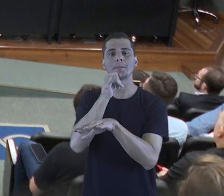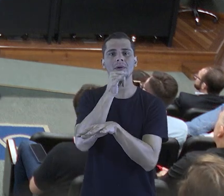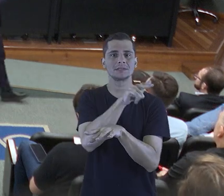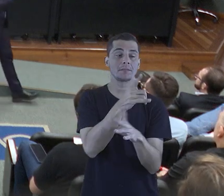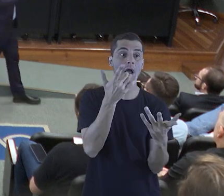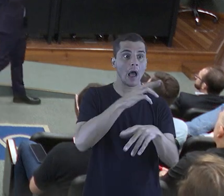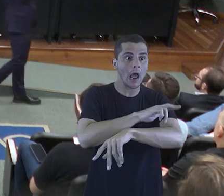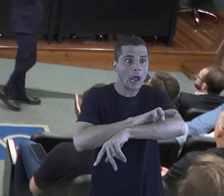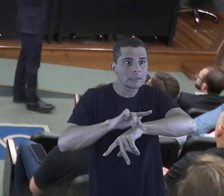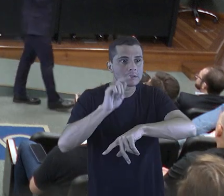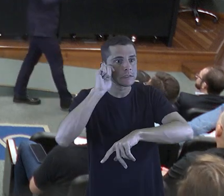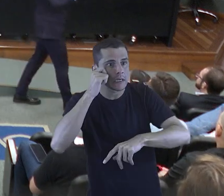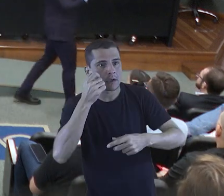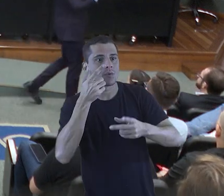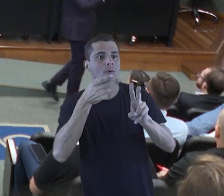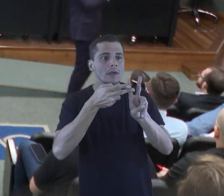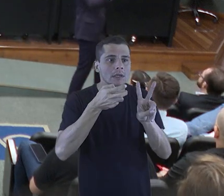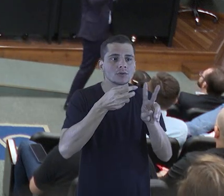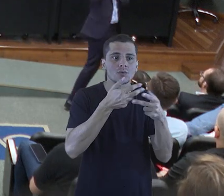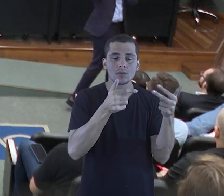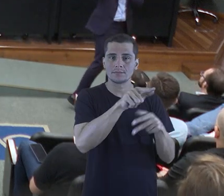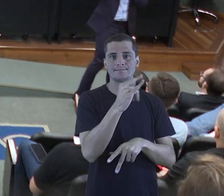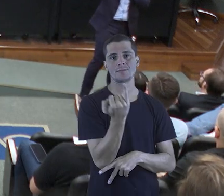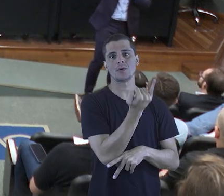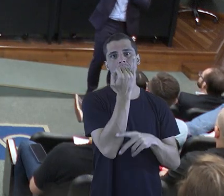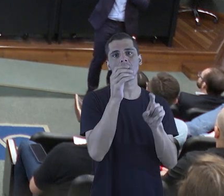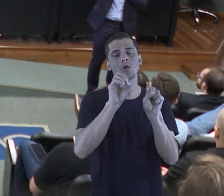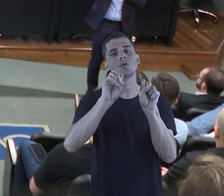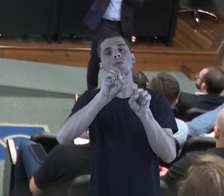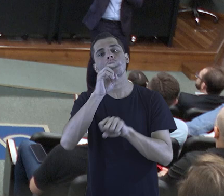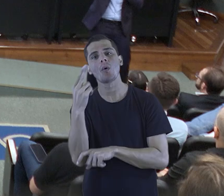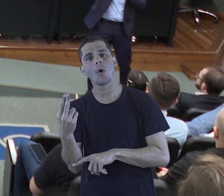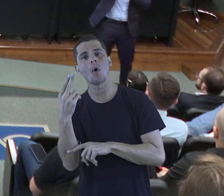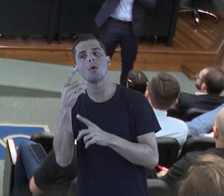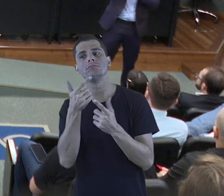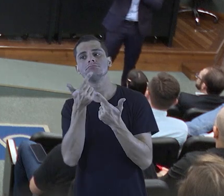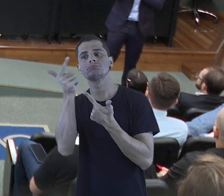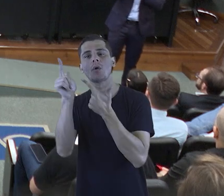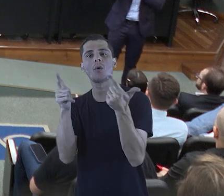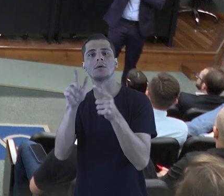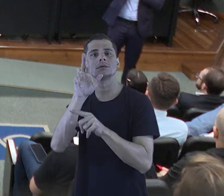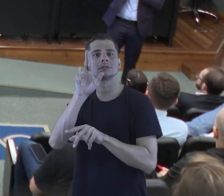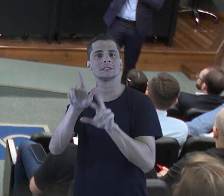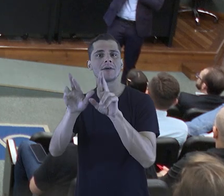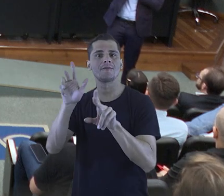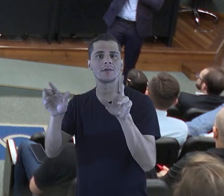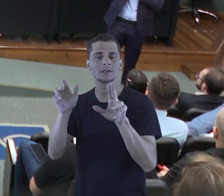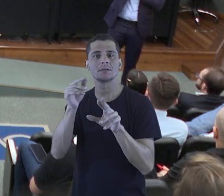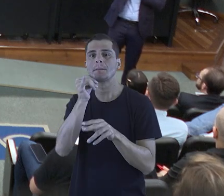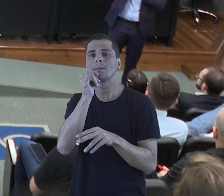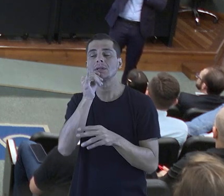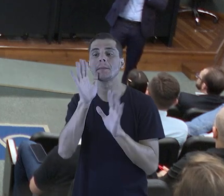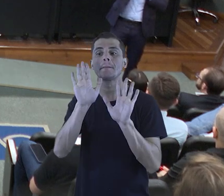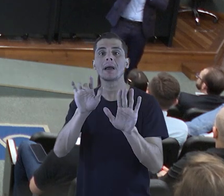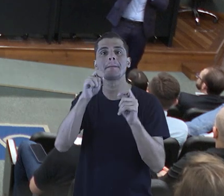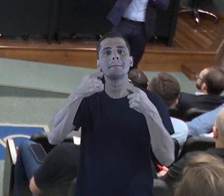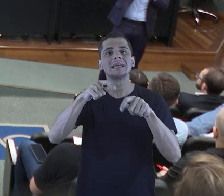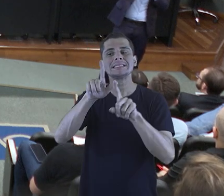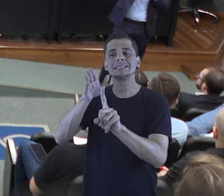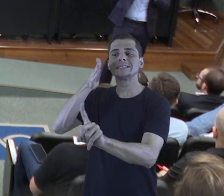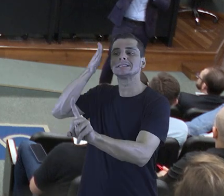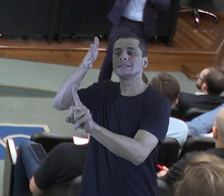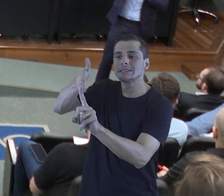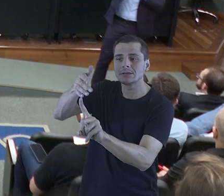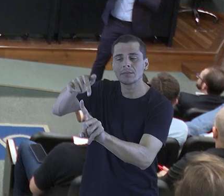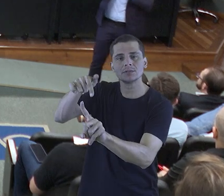inclusão. Tranquilo? Se a universidade tiver uma política de diversidade, também pode coletar. Mas, olha, eu tenho que